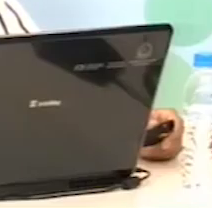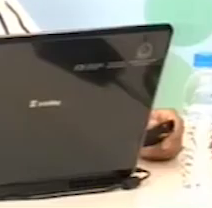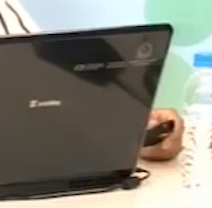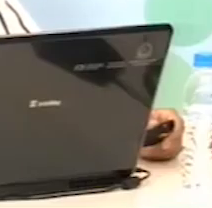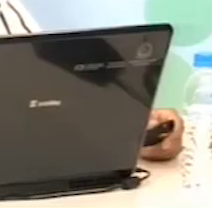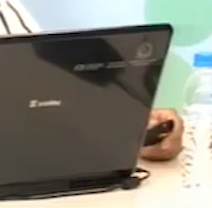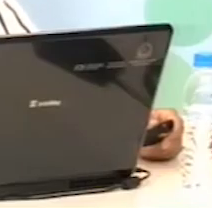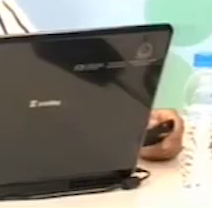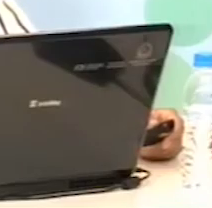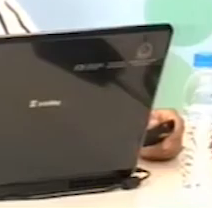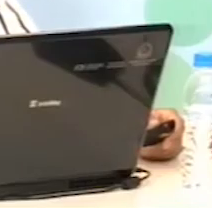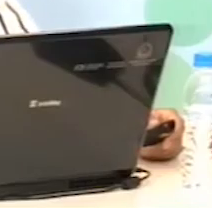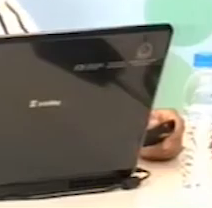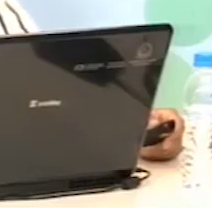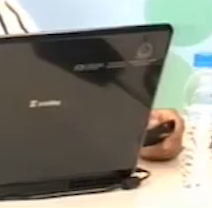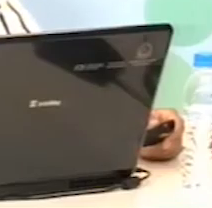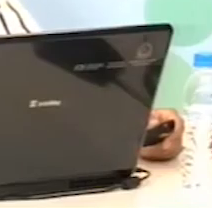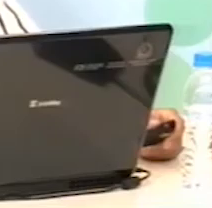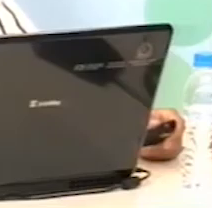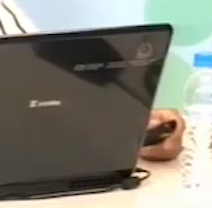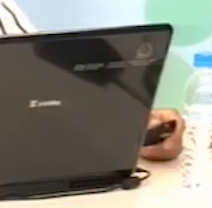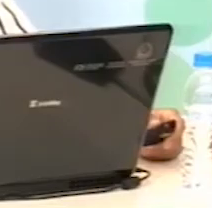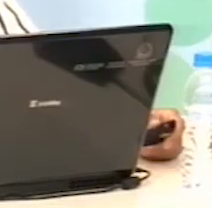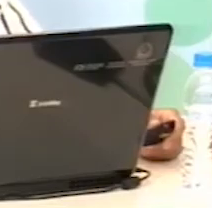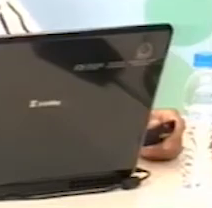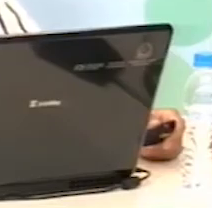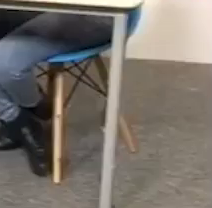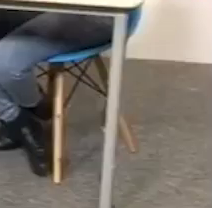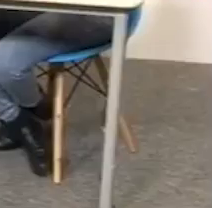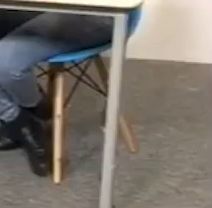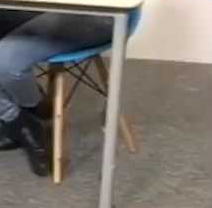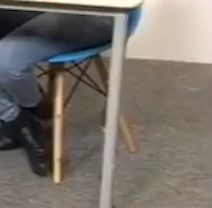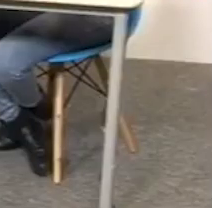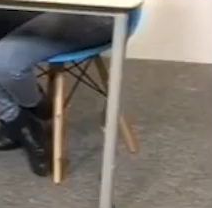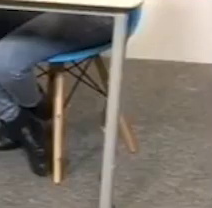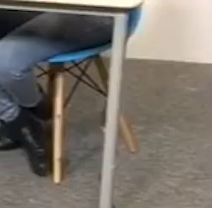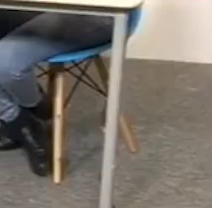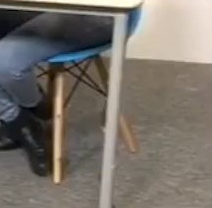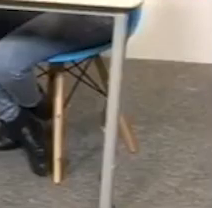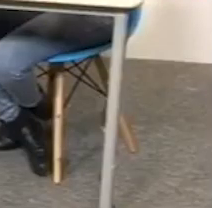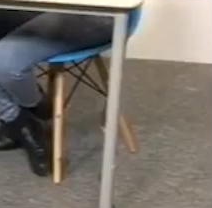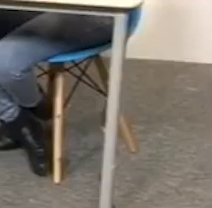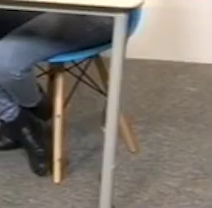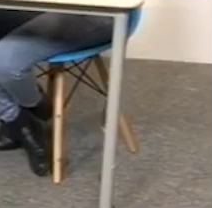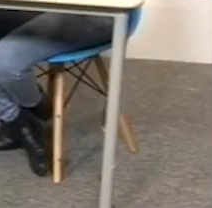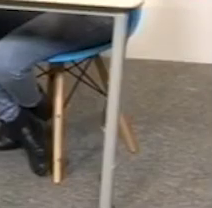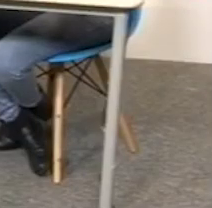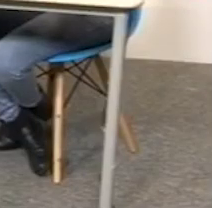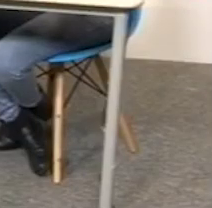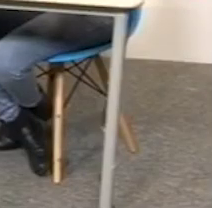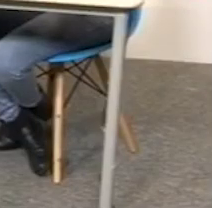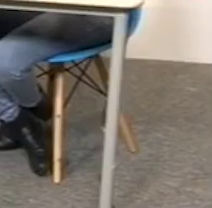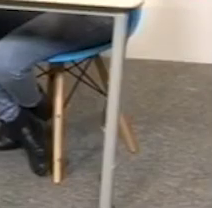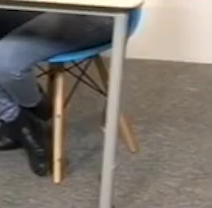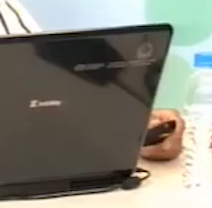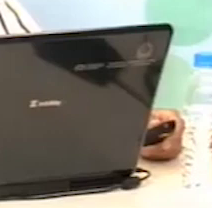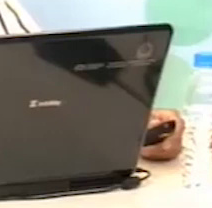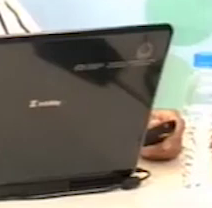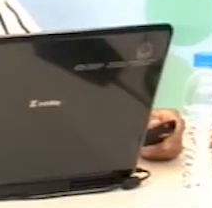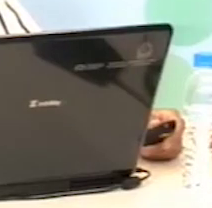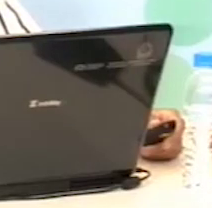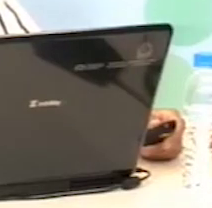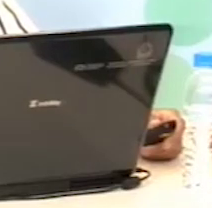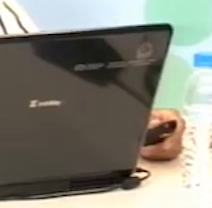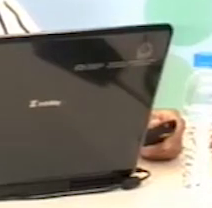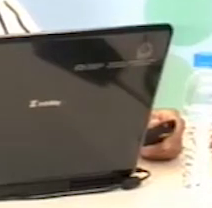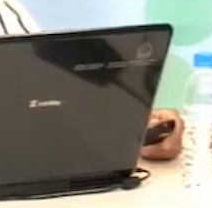Olá, eu sou a professora Juliette, estou aqui junto com a professora Lucilene, mediando essa ATPC. O objetivo